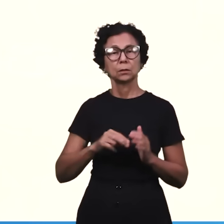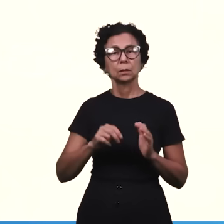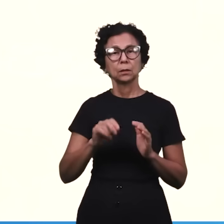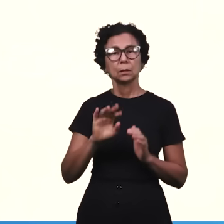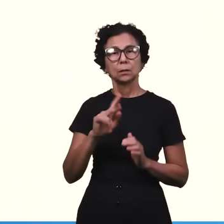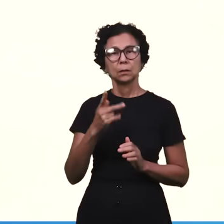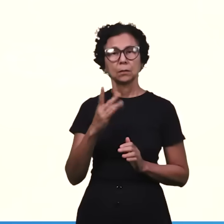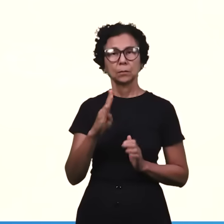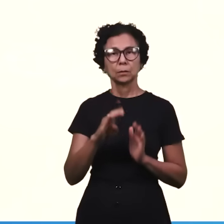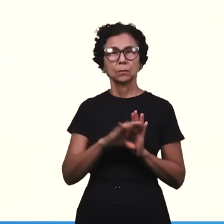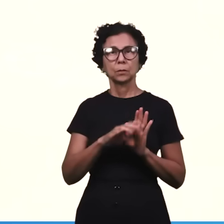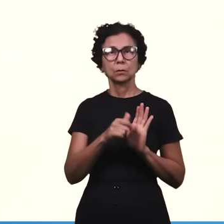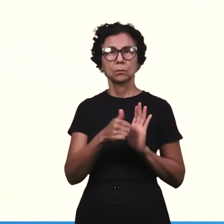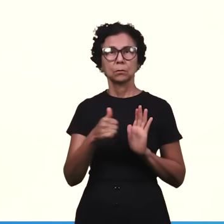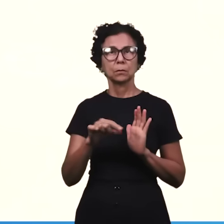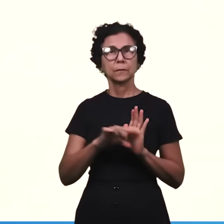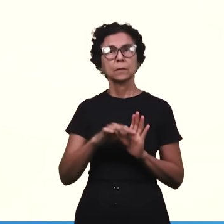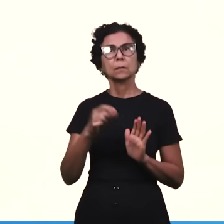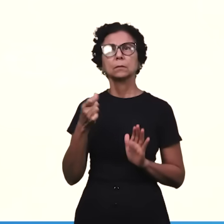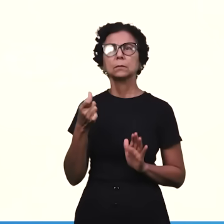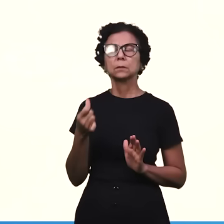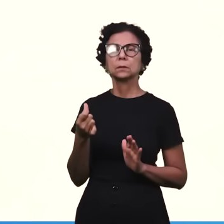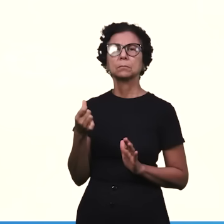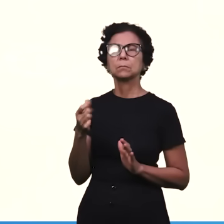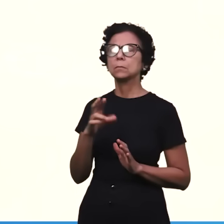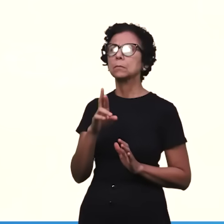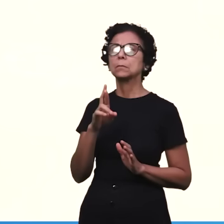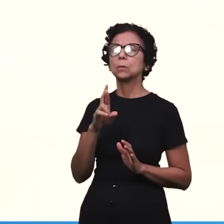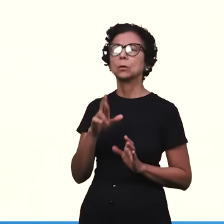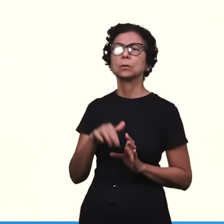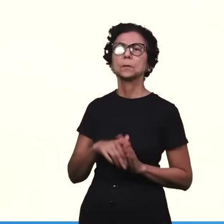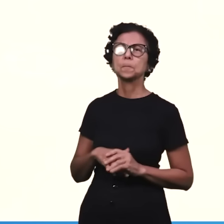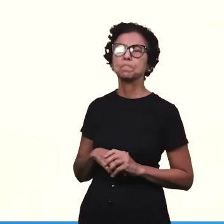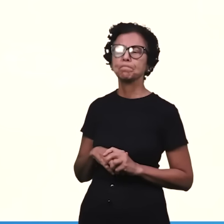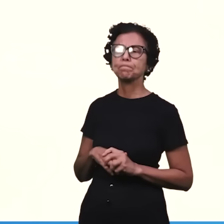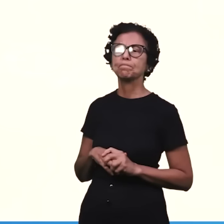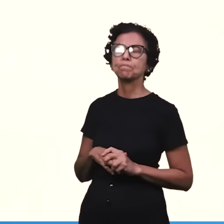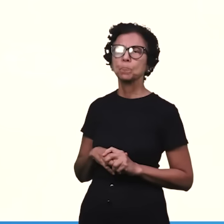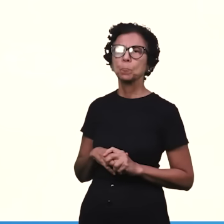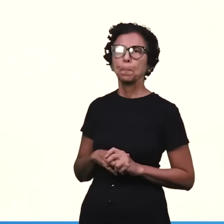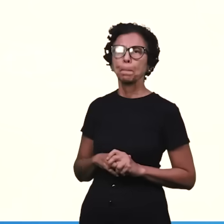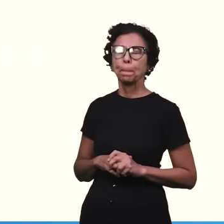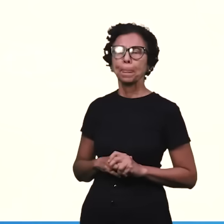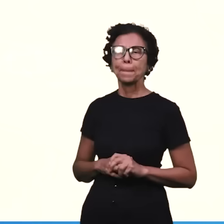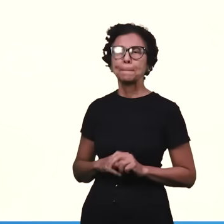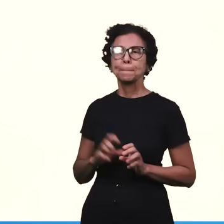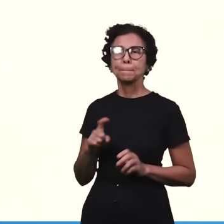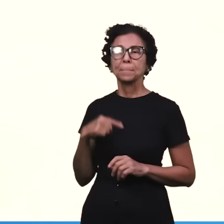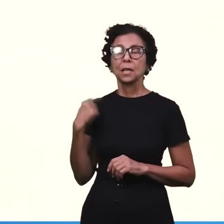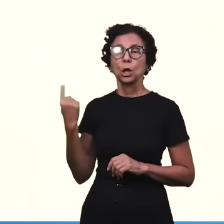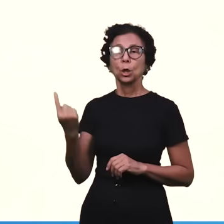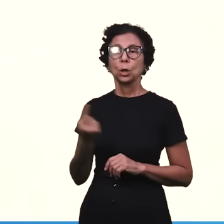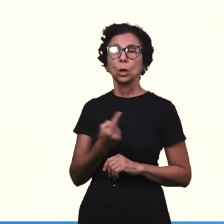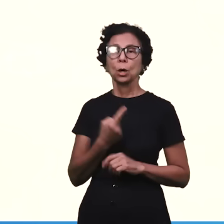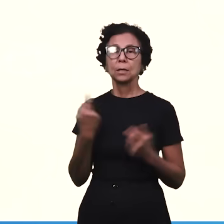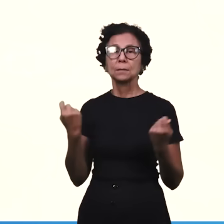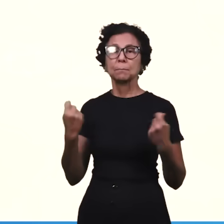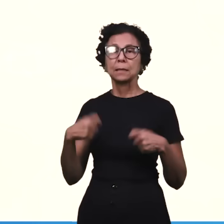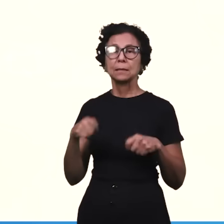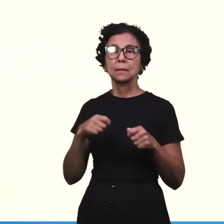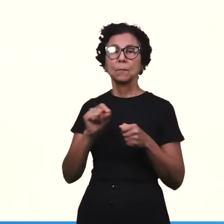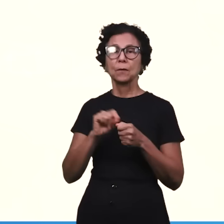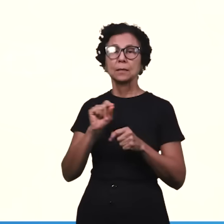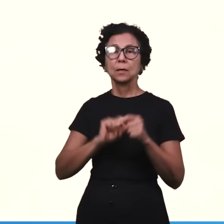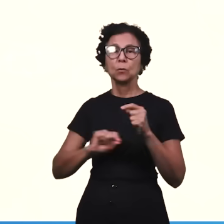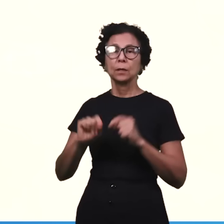Hebreus capítulo 11, versículo 6 e responda, o que devemos ter em nossos corações para